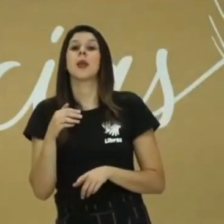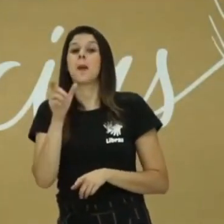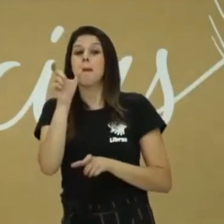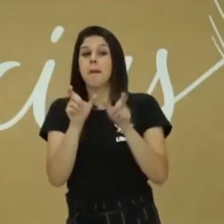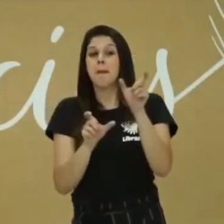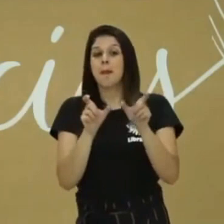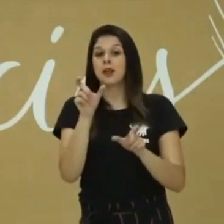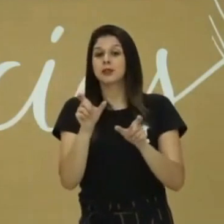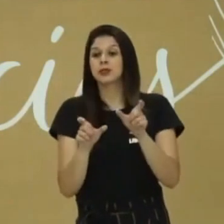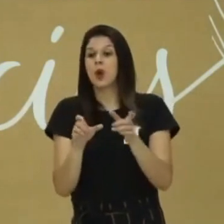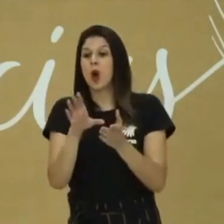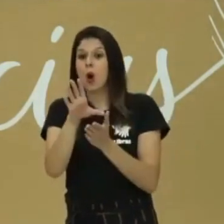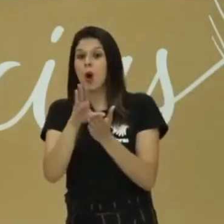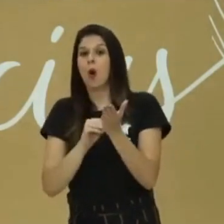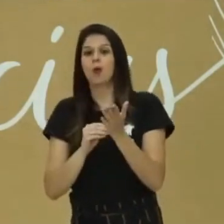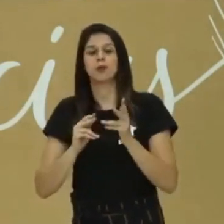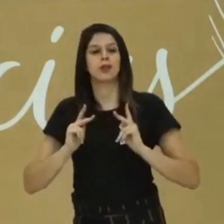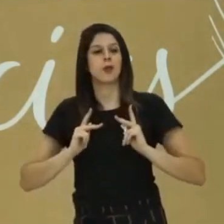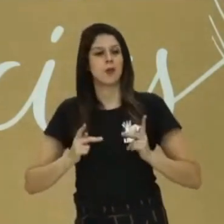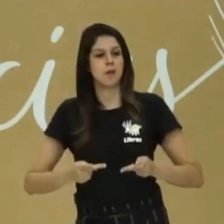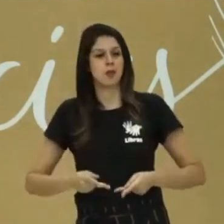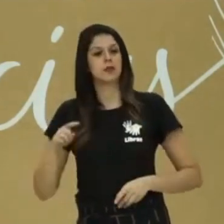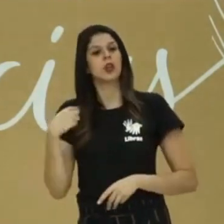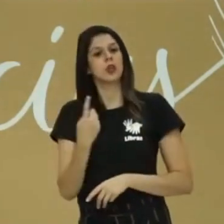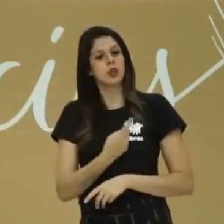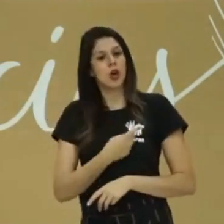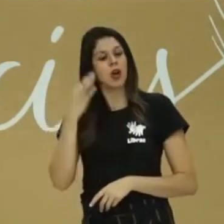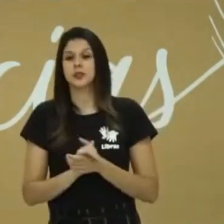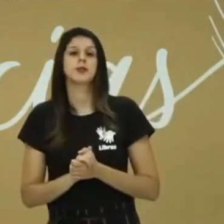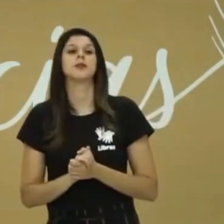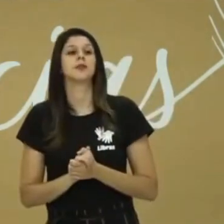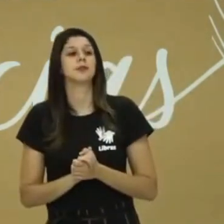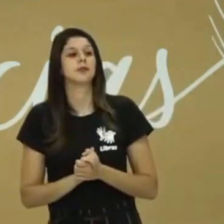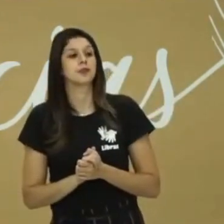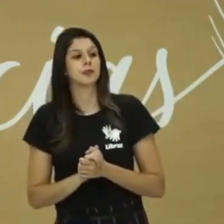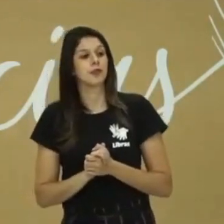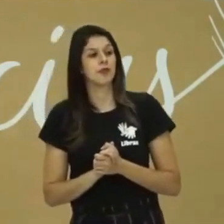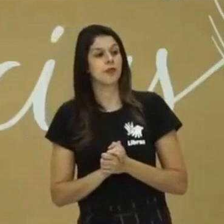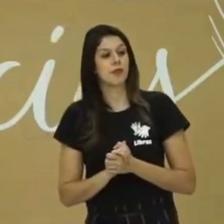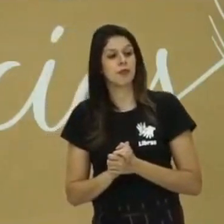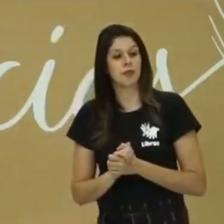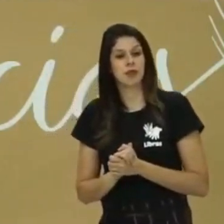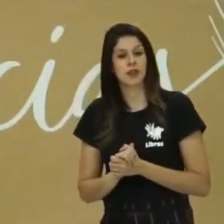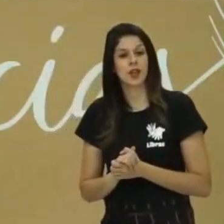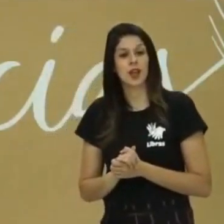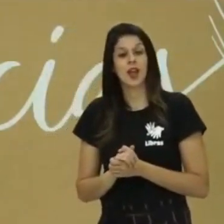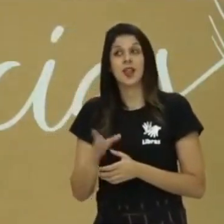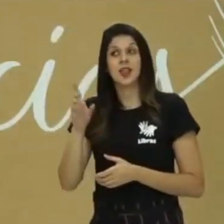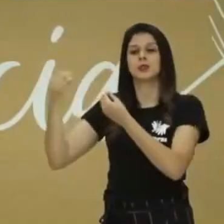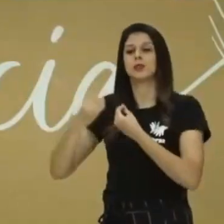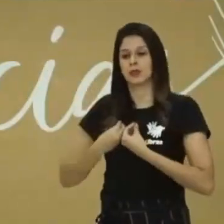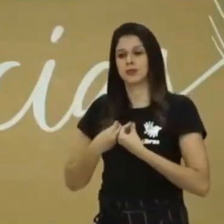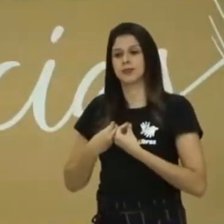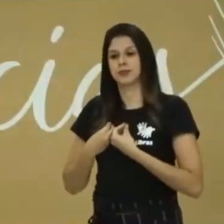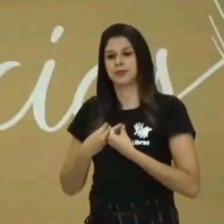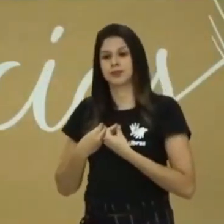Renata você é espírito possui Uma Alma que moram em um corpo a vida é um dom dado por Deus